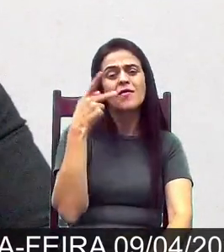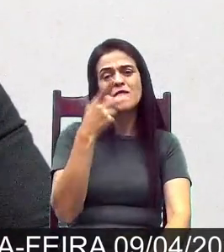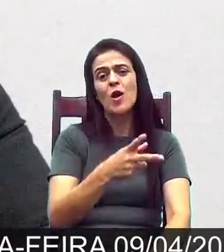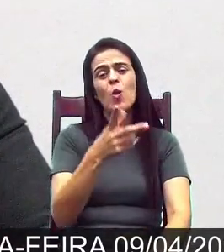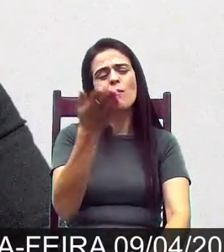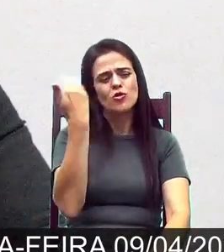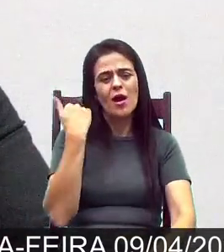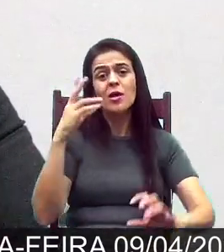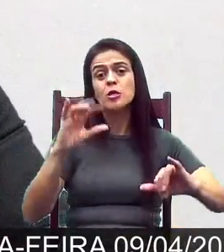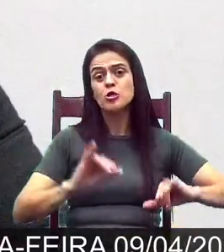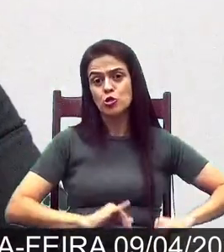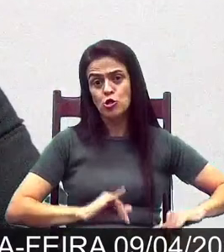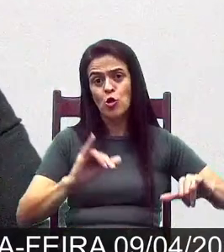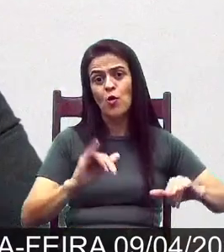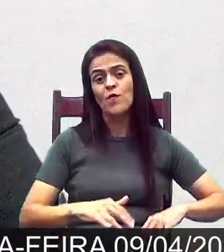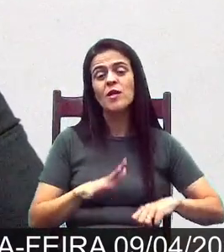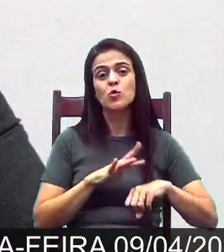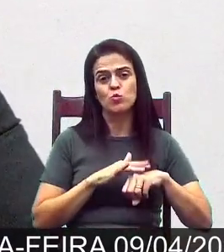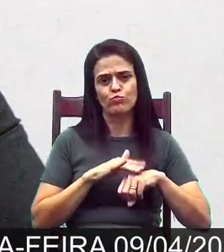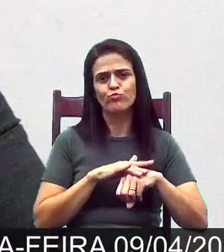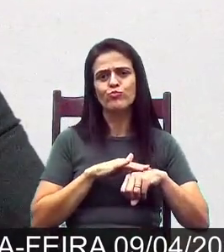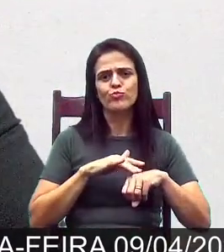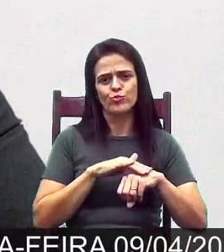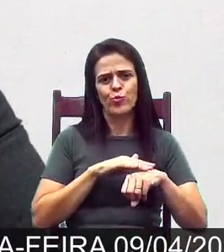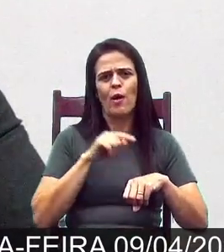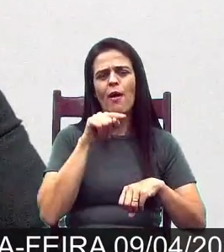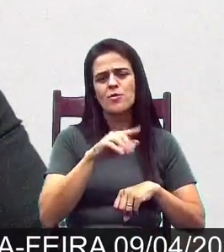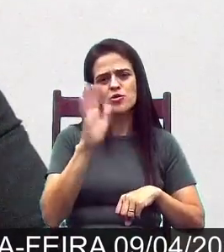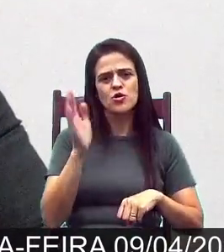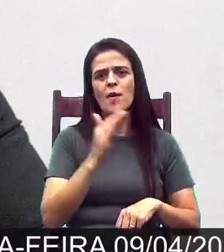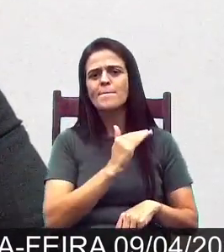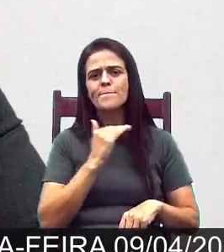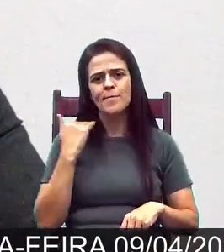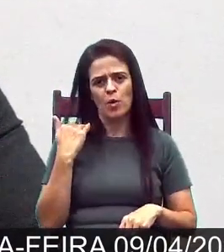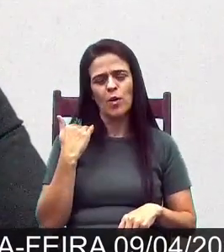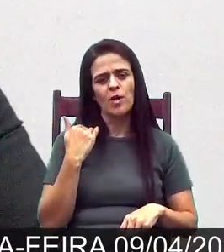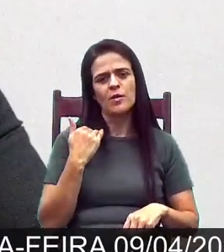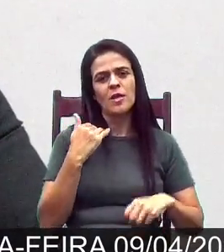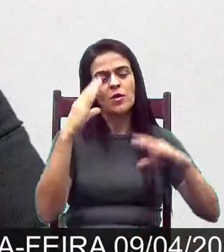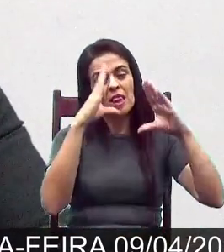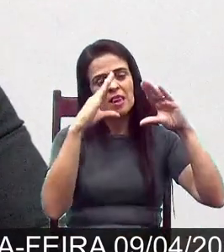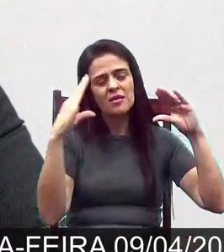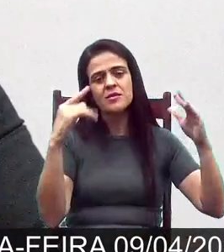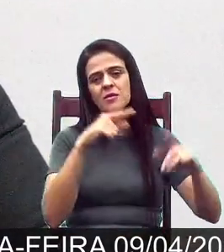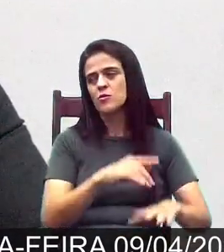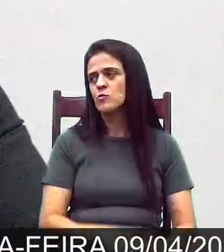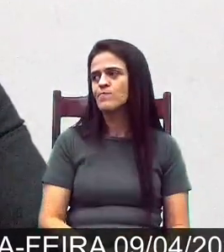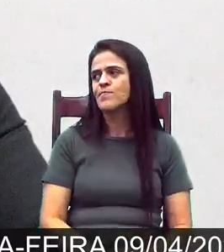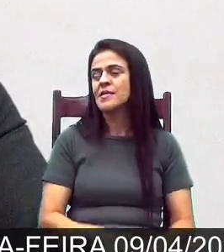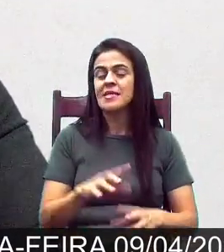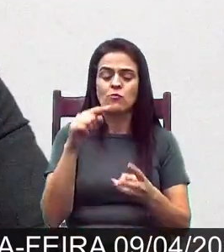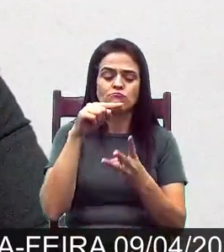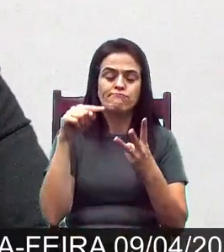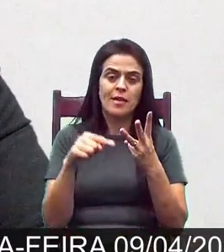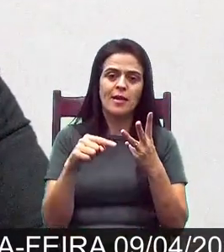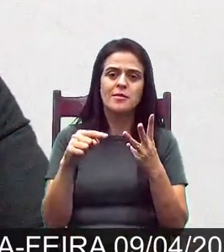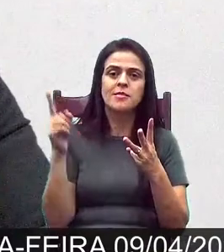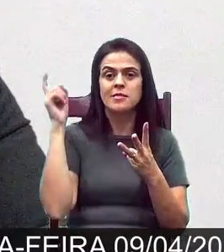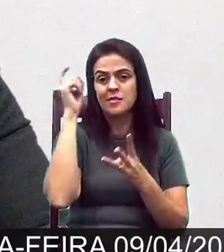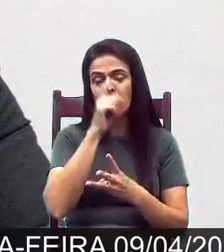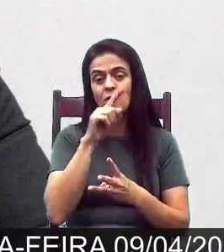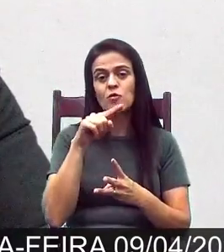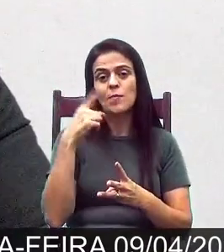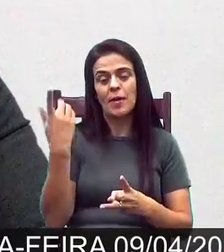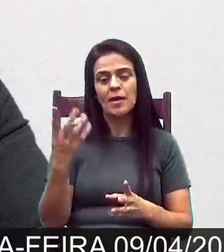sofrendo bastante, muito querida na região, ela veio a falecer, descansou. Senhor presidente, eu